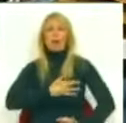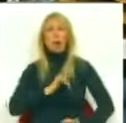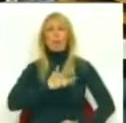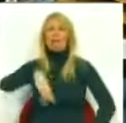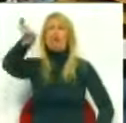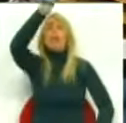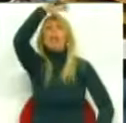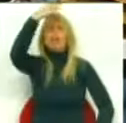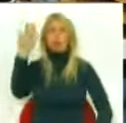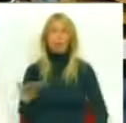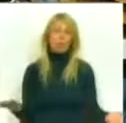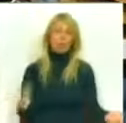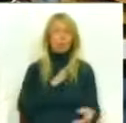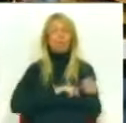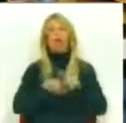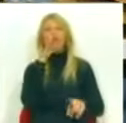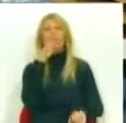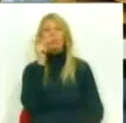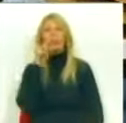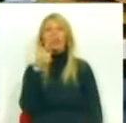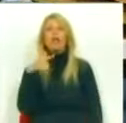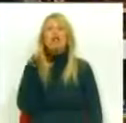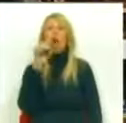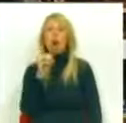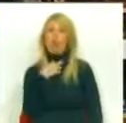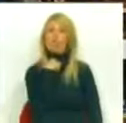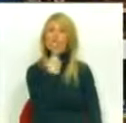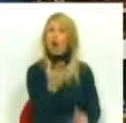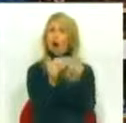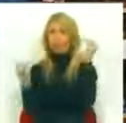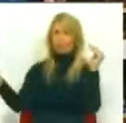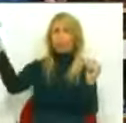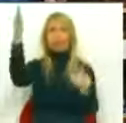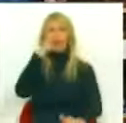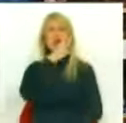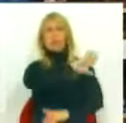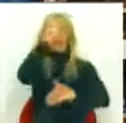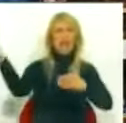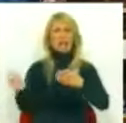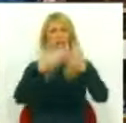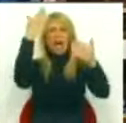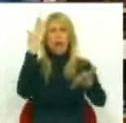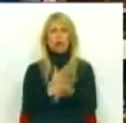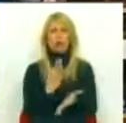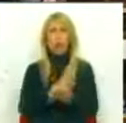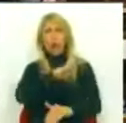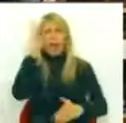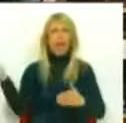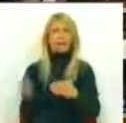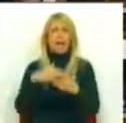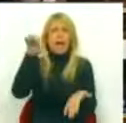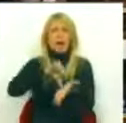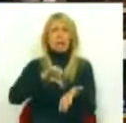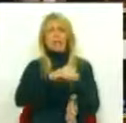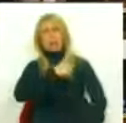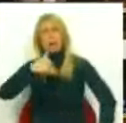o deputado António José Seguro levanta a voz para dizer: encerraram escolas, encerraram centros